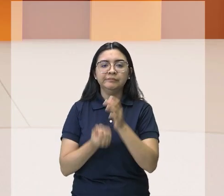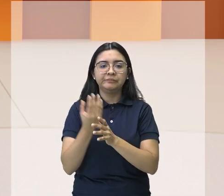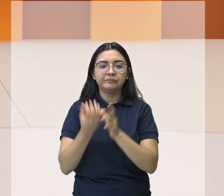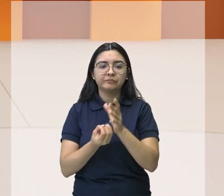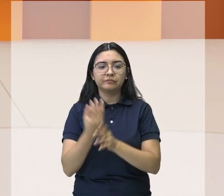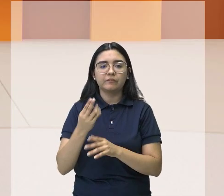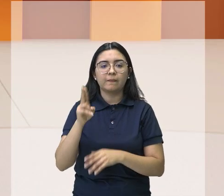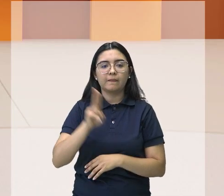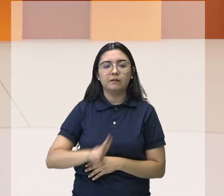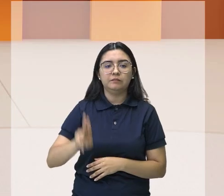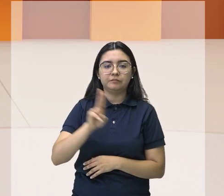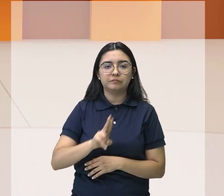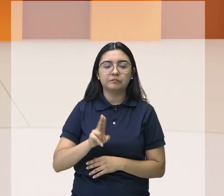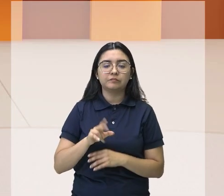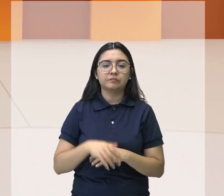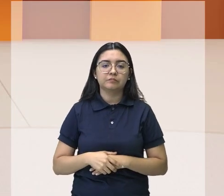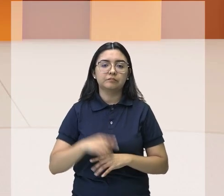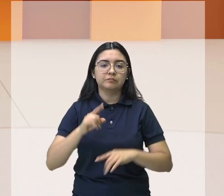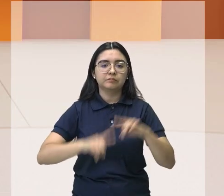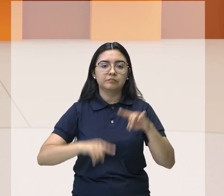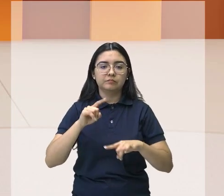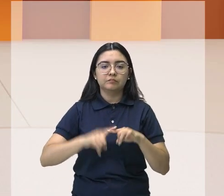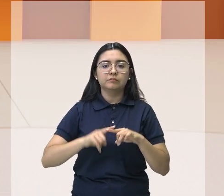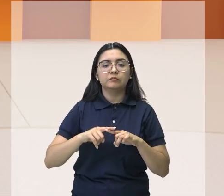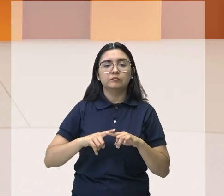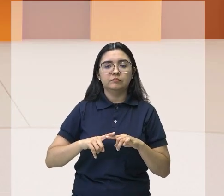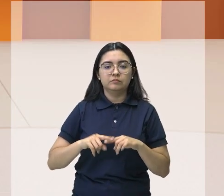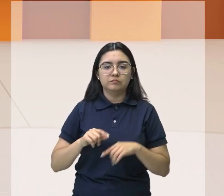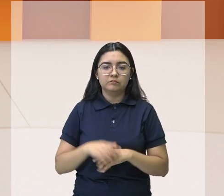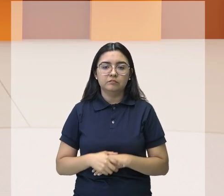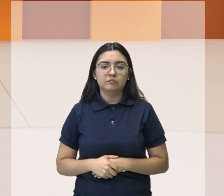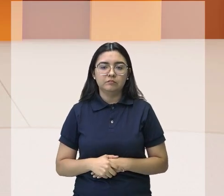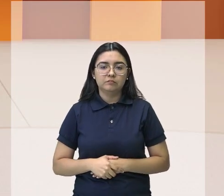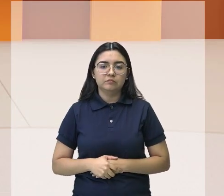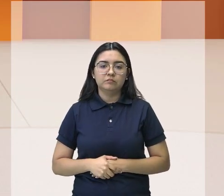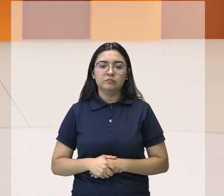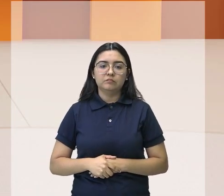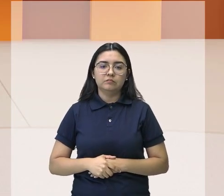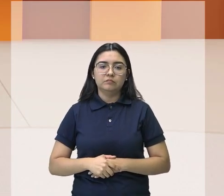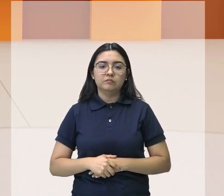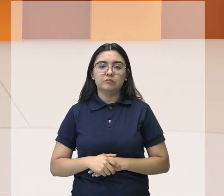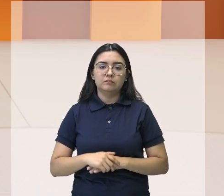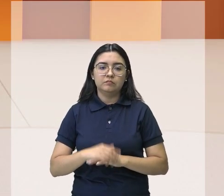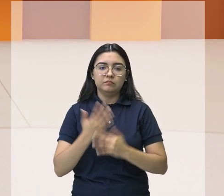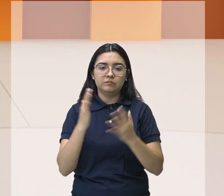produção, utilizar em larga escala os insumos e matérias-primas